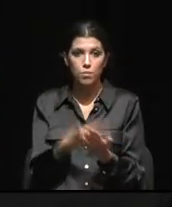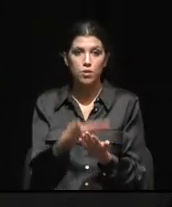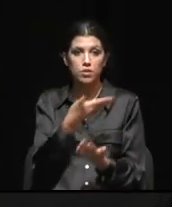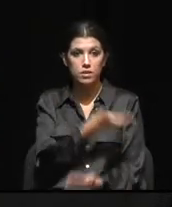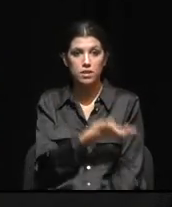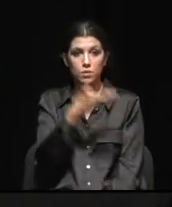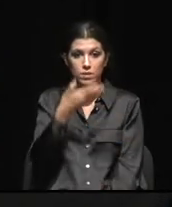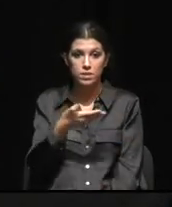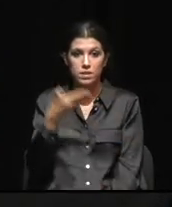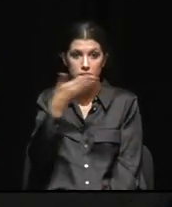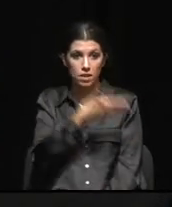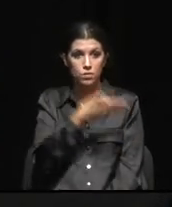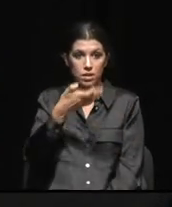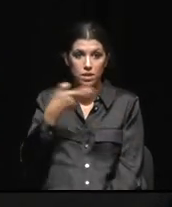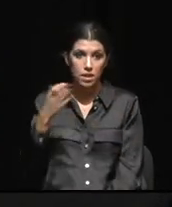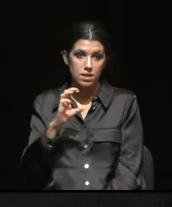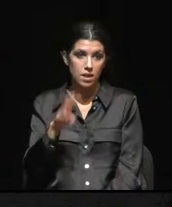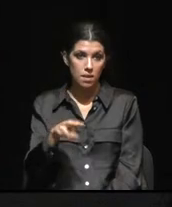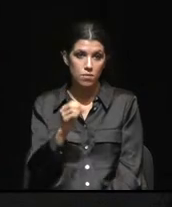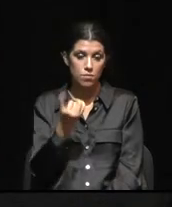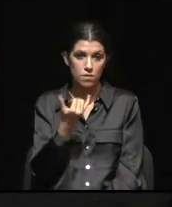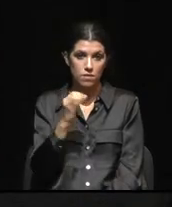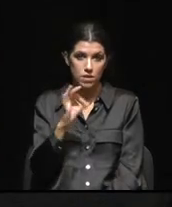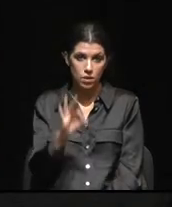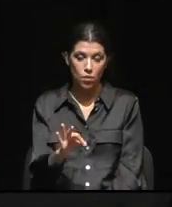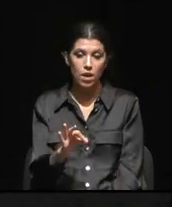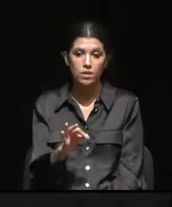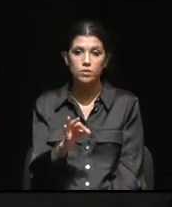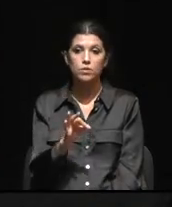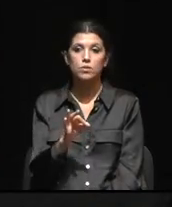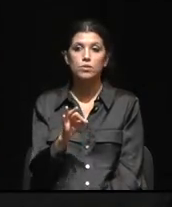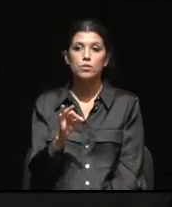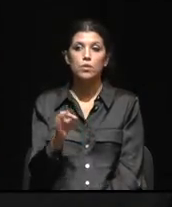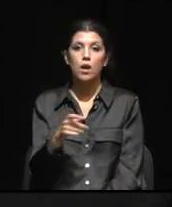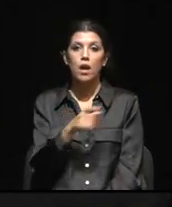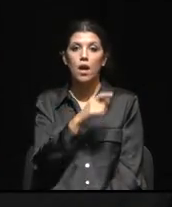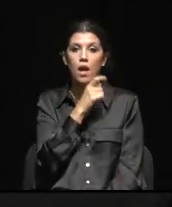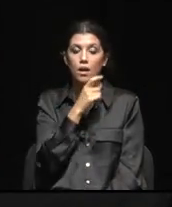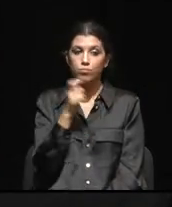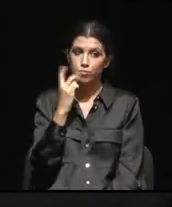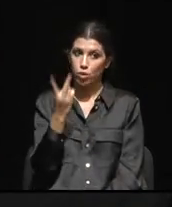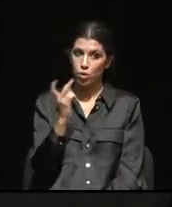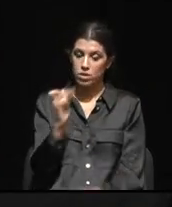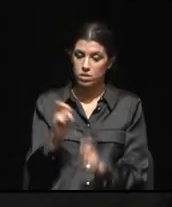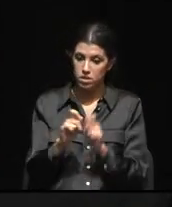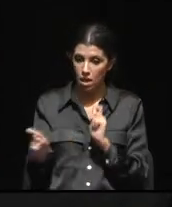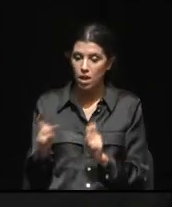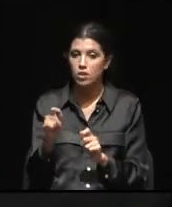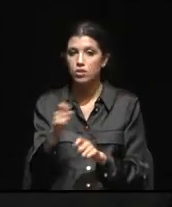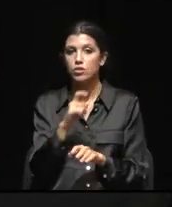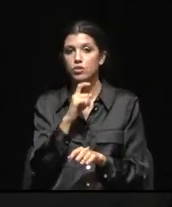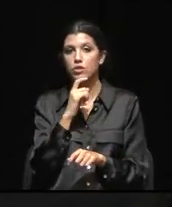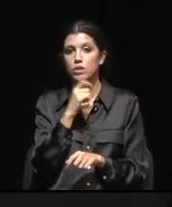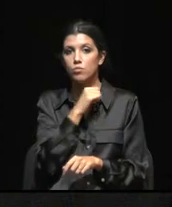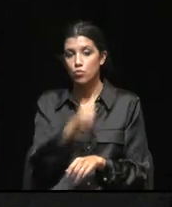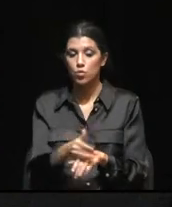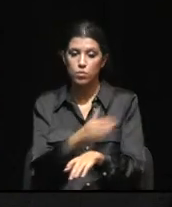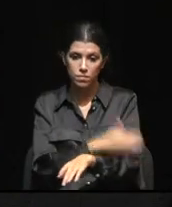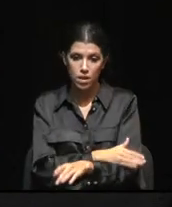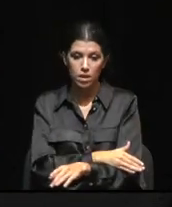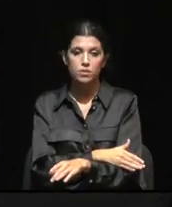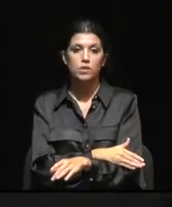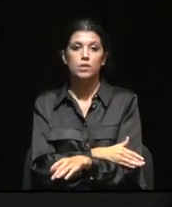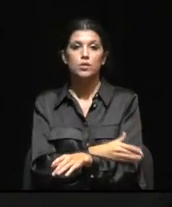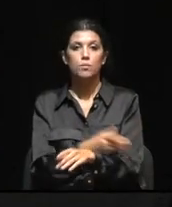cm 2024 prva autorização de repartição de encargos plurianuais e emissão prévia para Assunção de compromissos